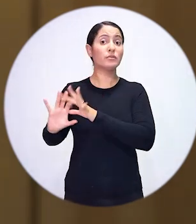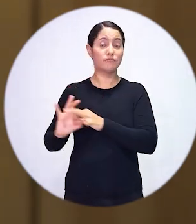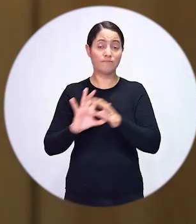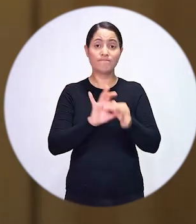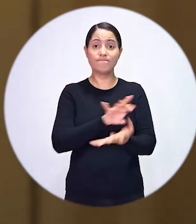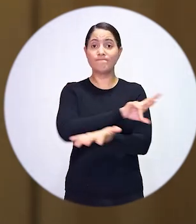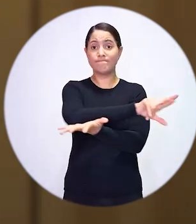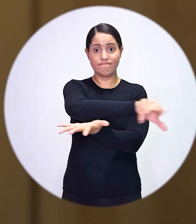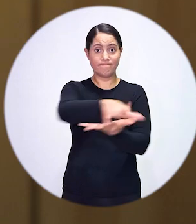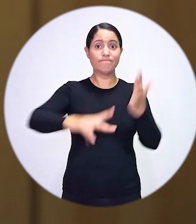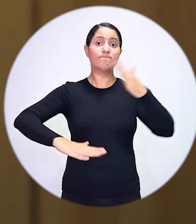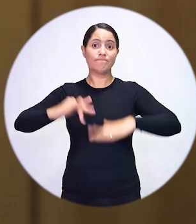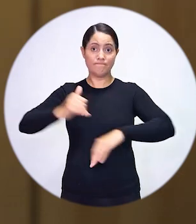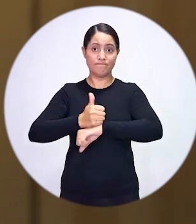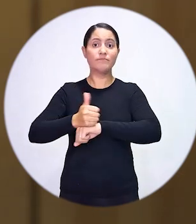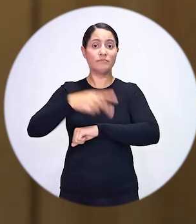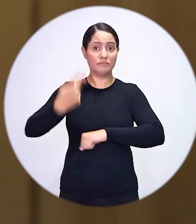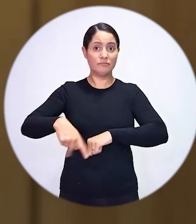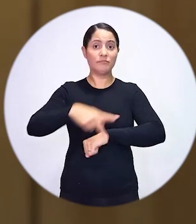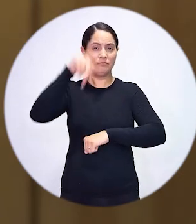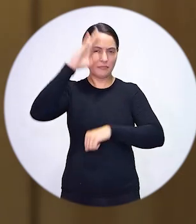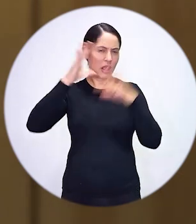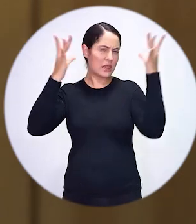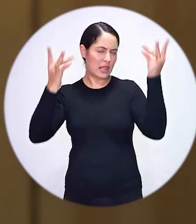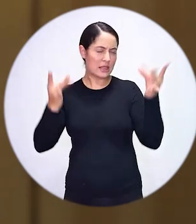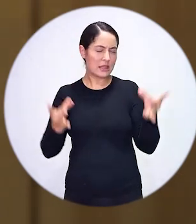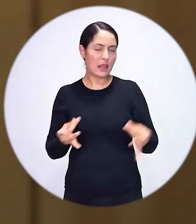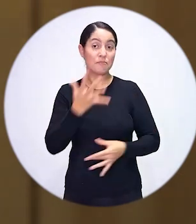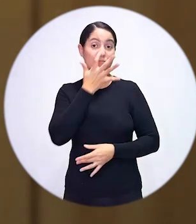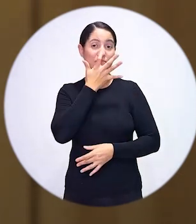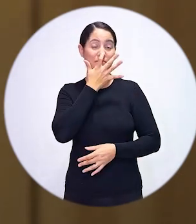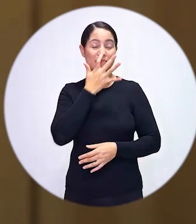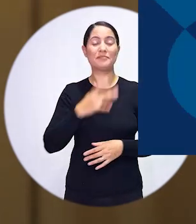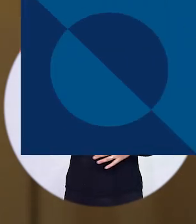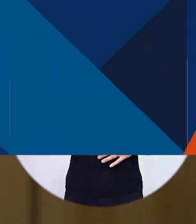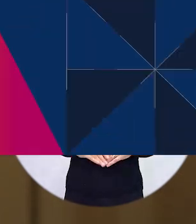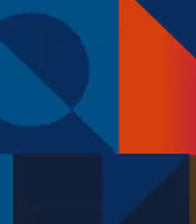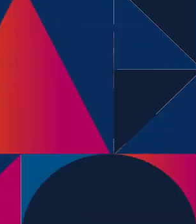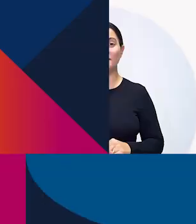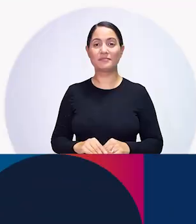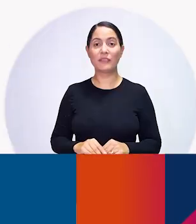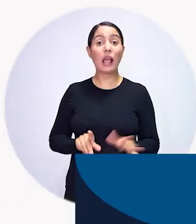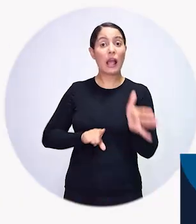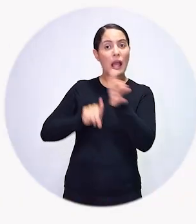sobre a composição e pluralidade da profissão no Brasil. Acompanhe os detalhes.